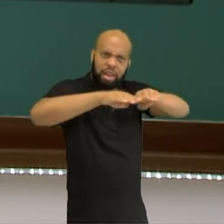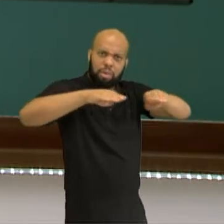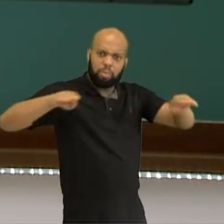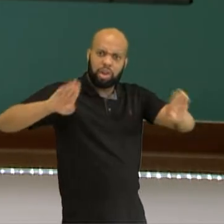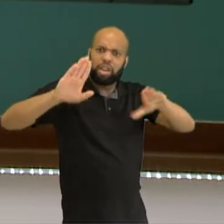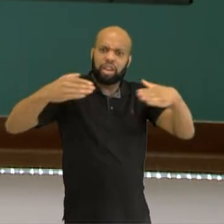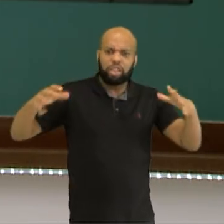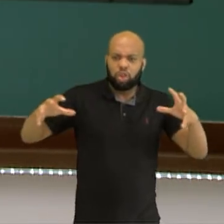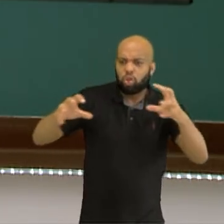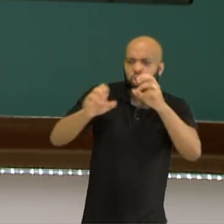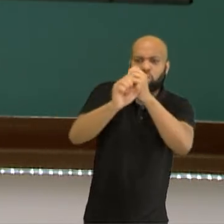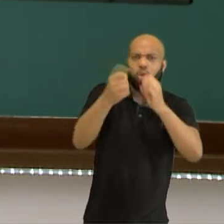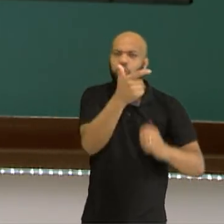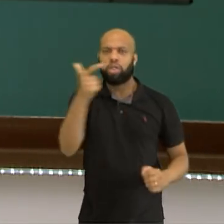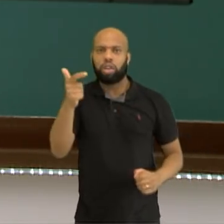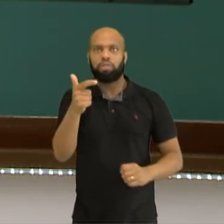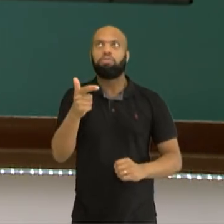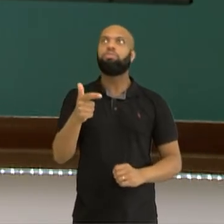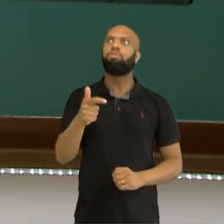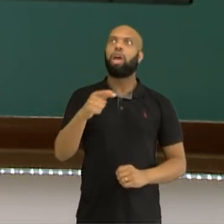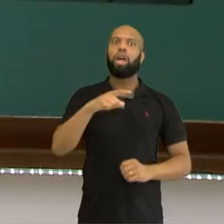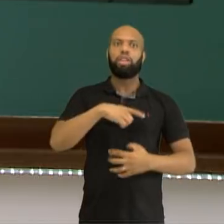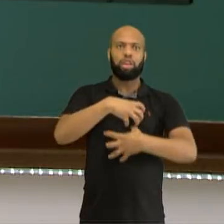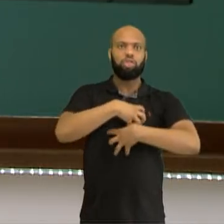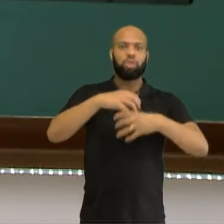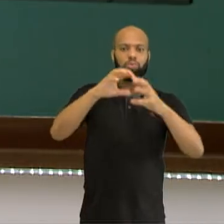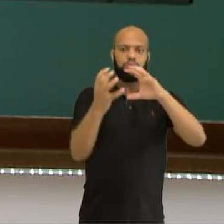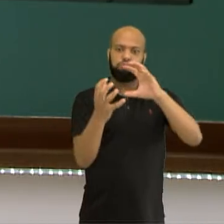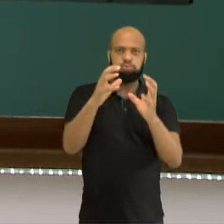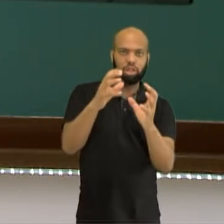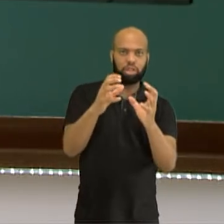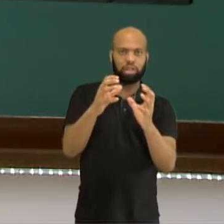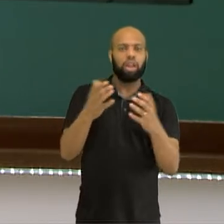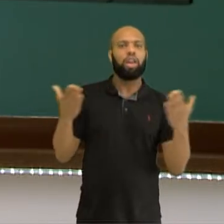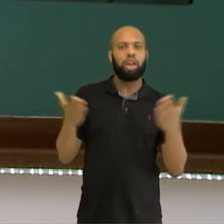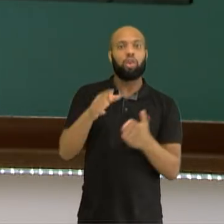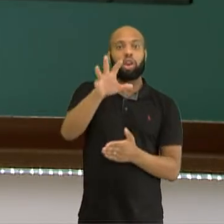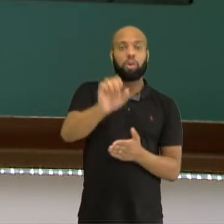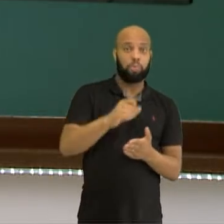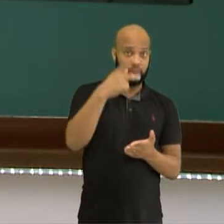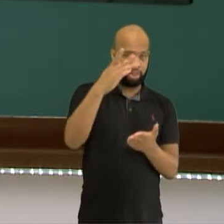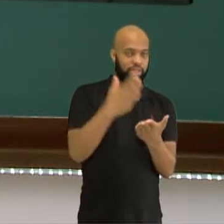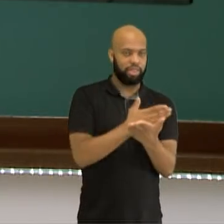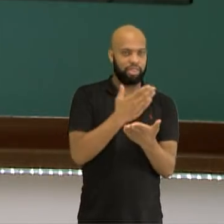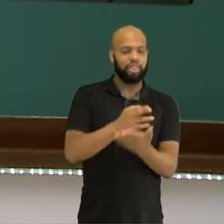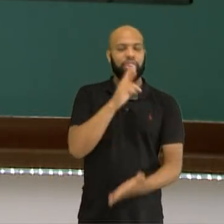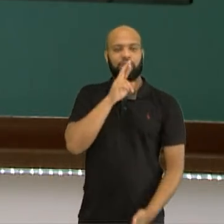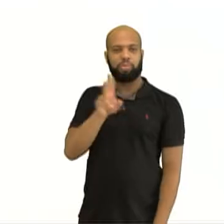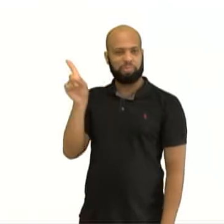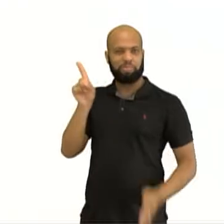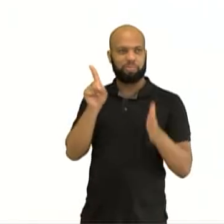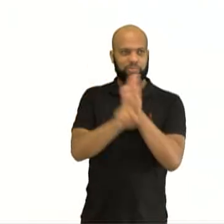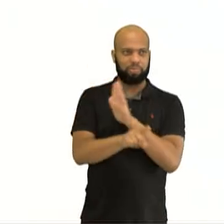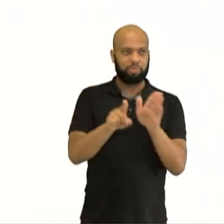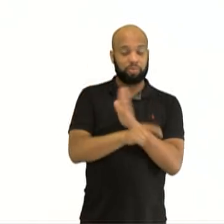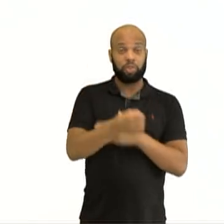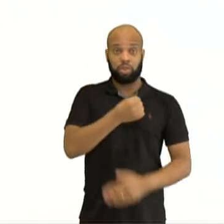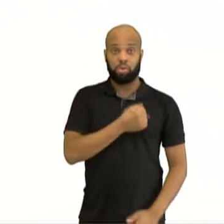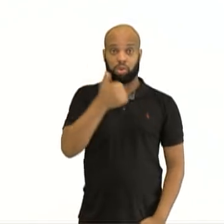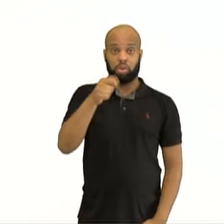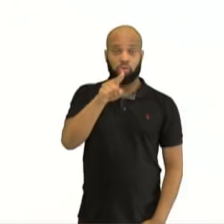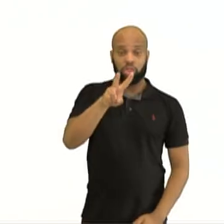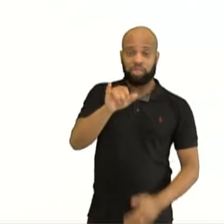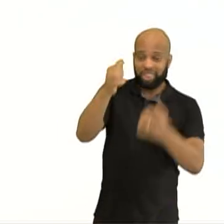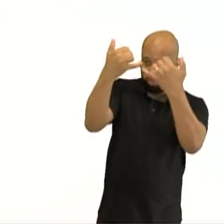curvatura no nosso planeta. Vamos para a nossa atividade? Eu quero que você pegue o seu caderno e faça a anotação. Número 1.